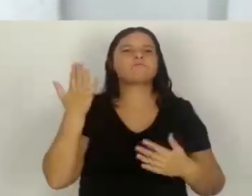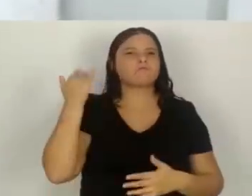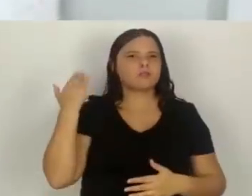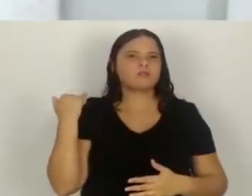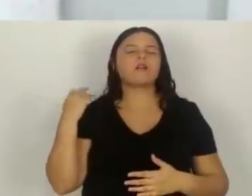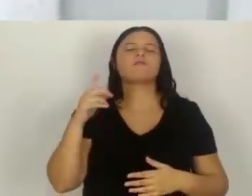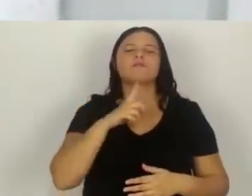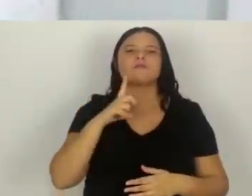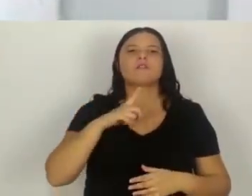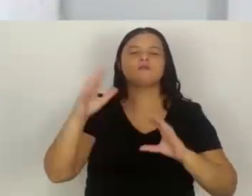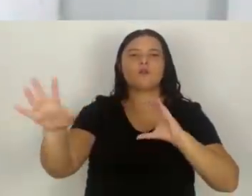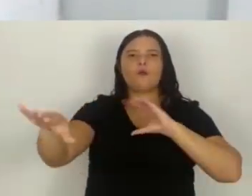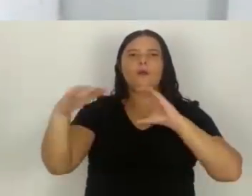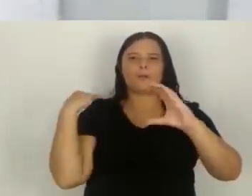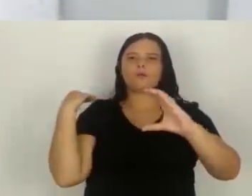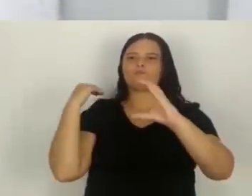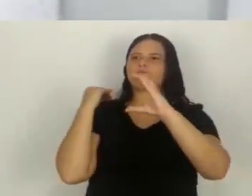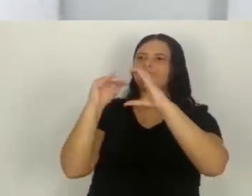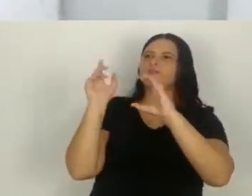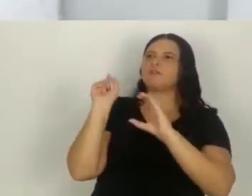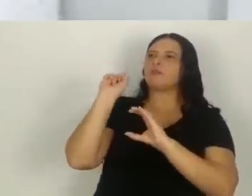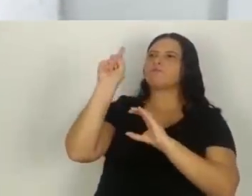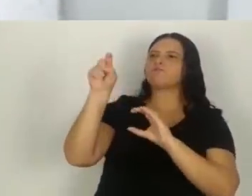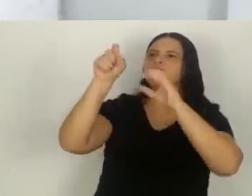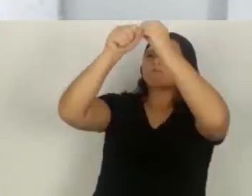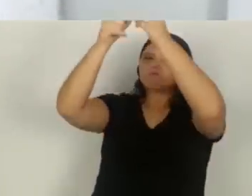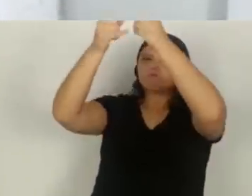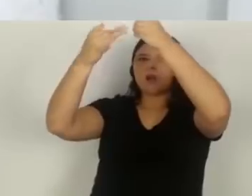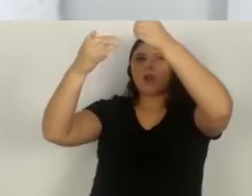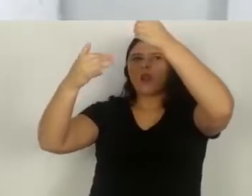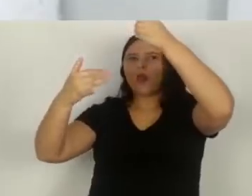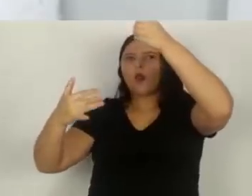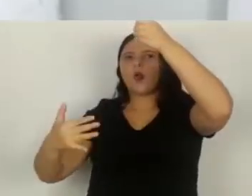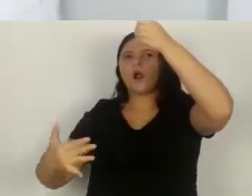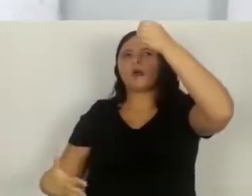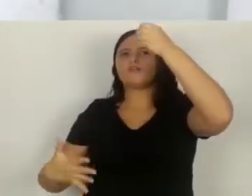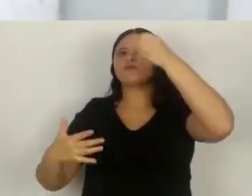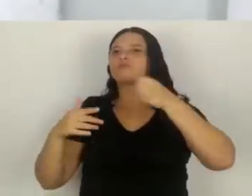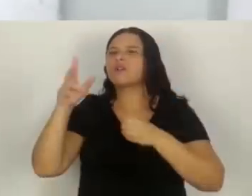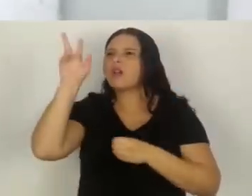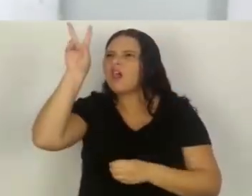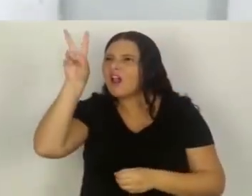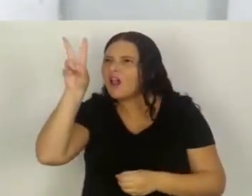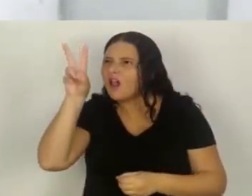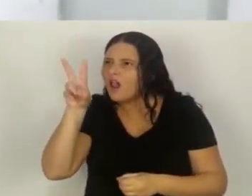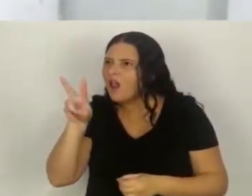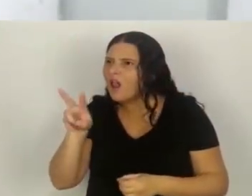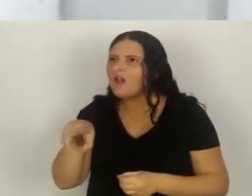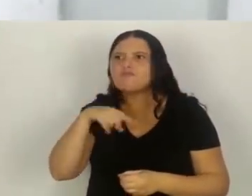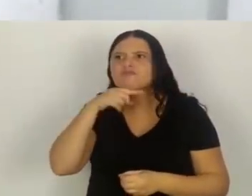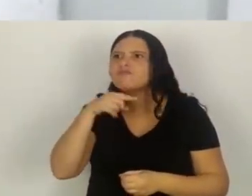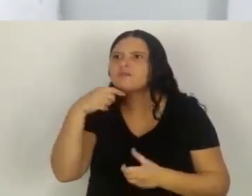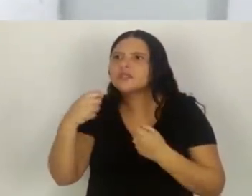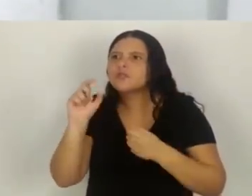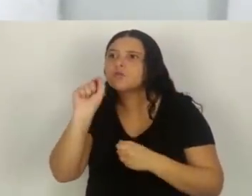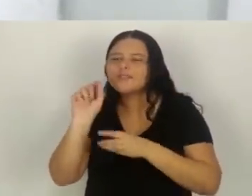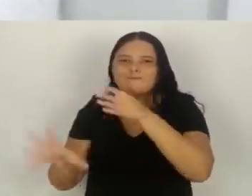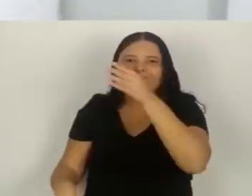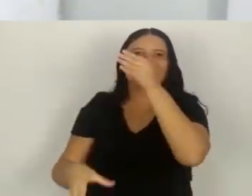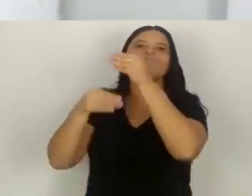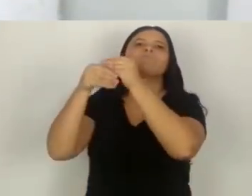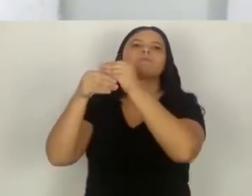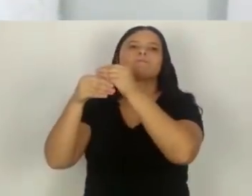uma pergunta ou uma dúvida para a gente comentar aqui no canal, eu recebia um dossiê, não tinha como, né? Então eu preciso que